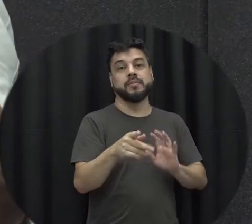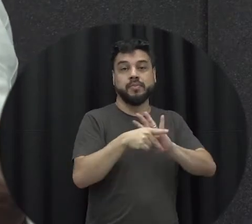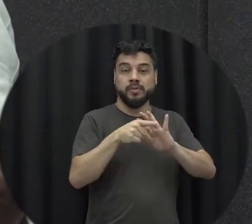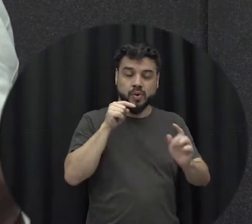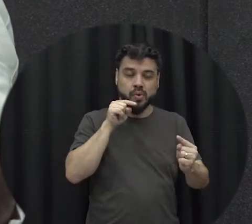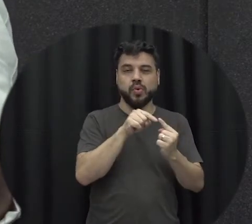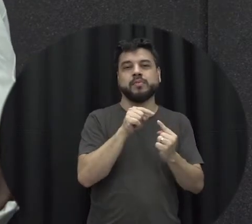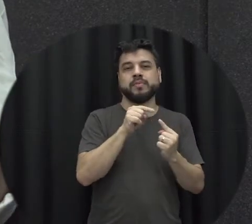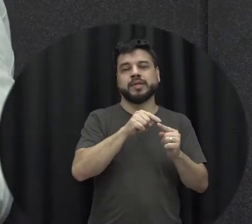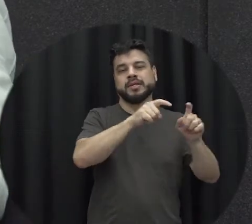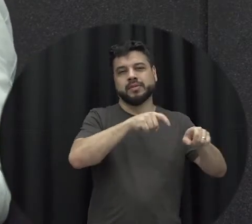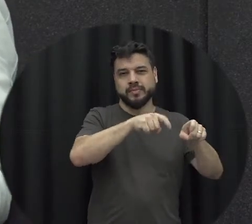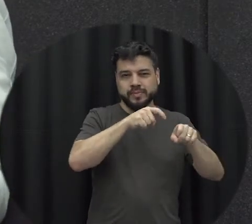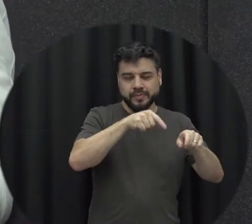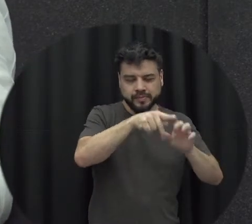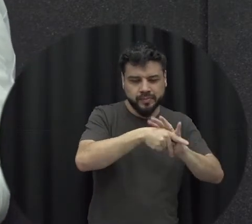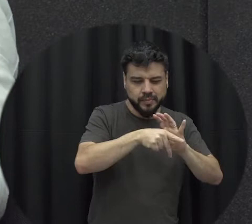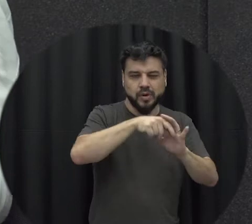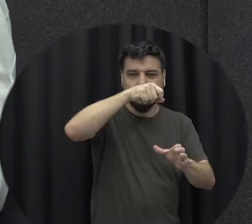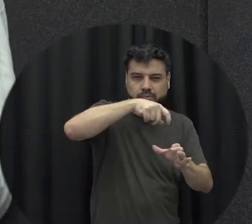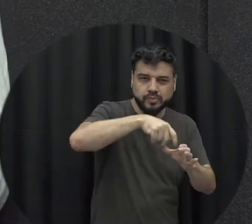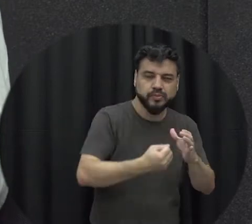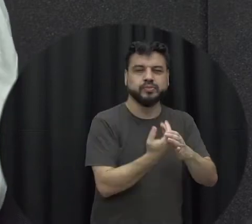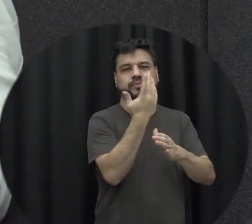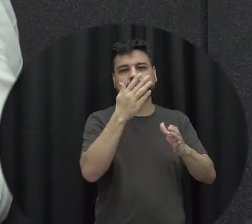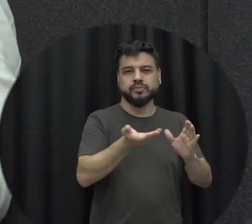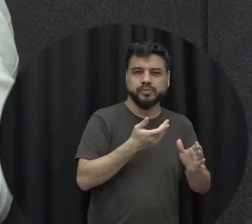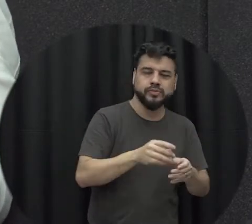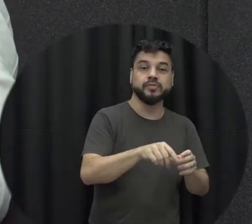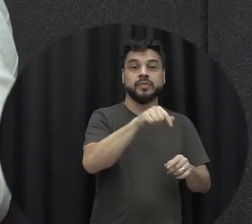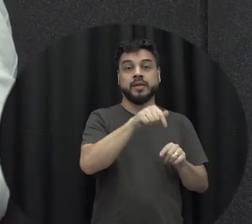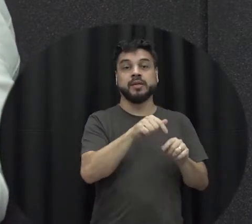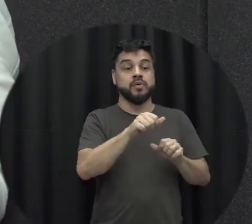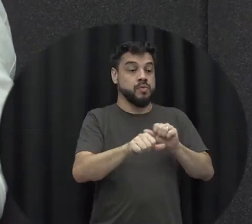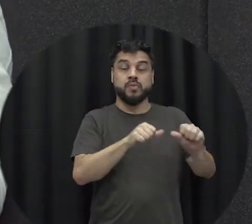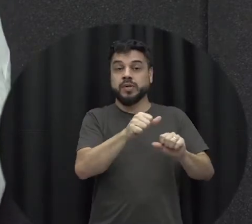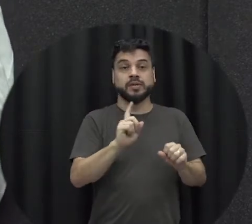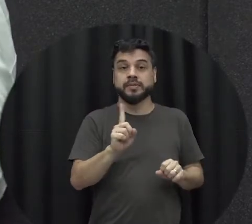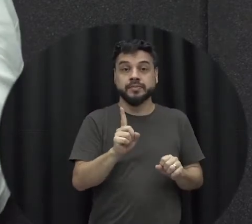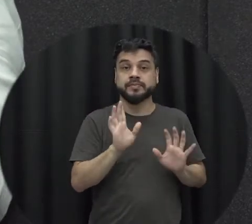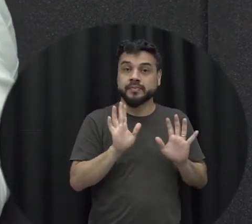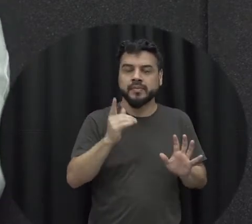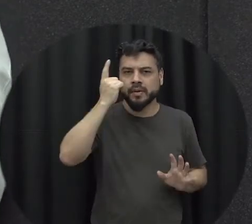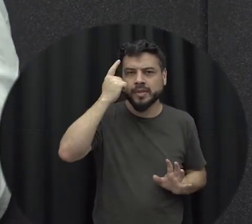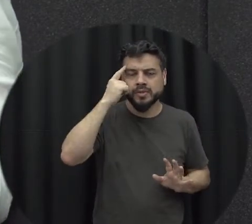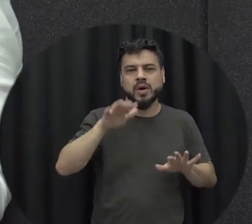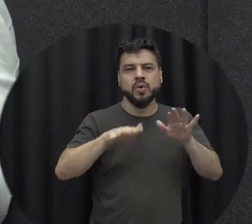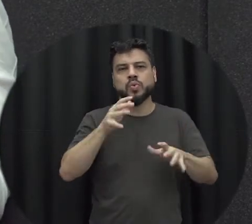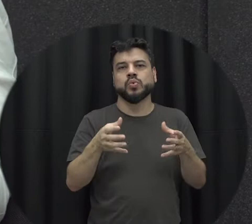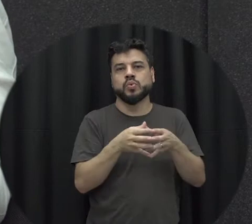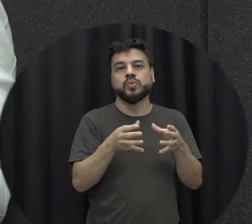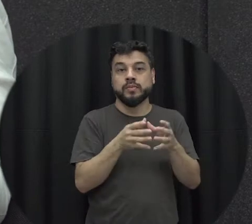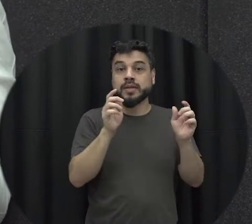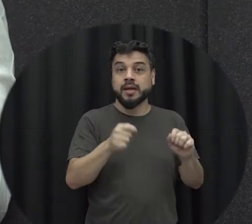que é a plantação. Então a gente já sabia que não ia ter muito perfil de mudança, mas a gente achava que tinha alguns grupos que poderiam